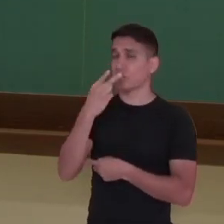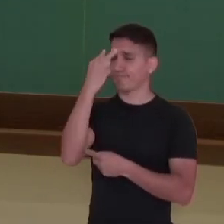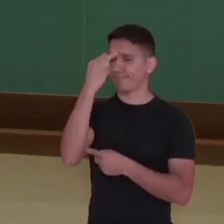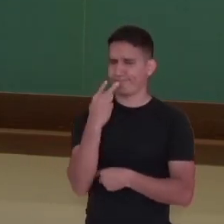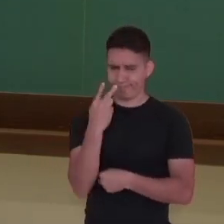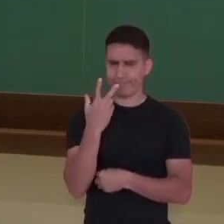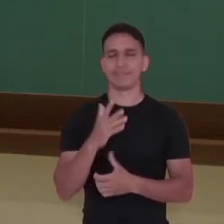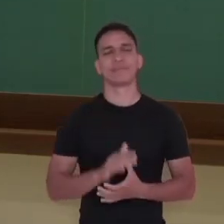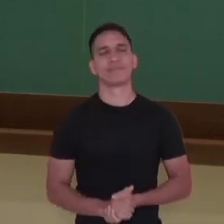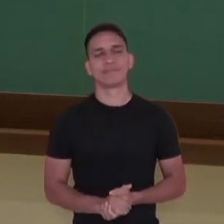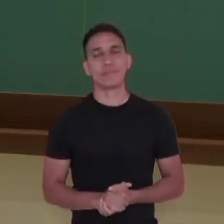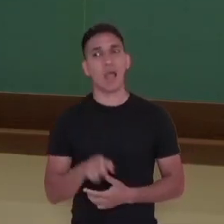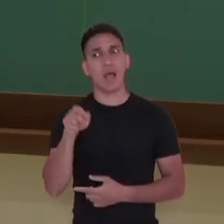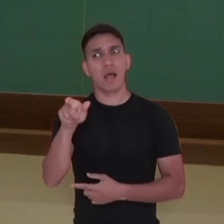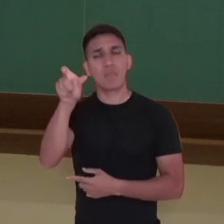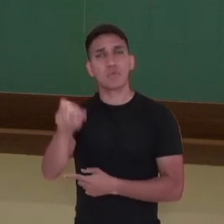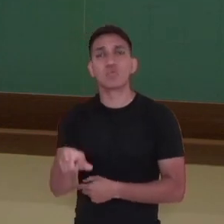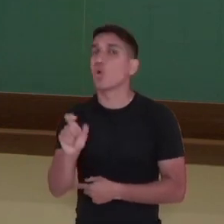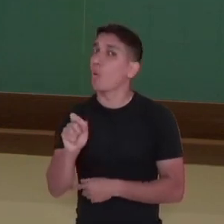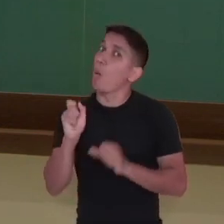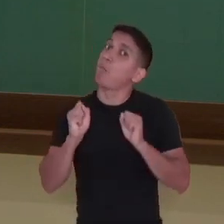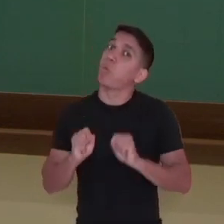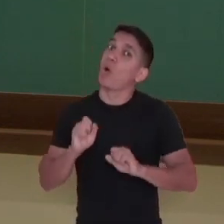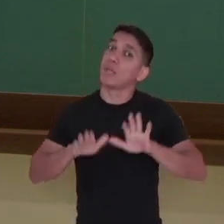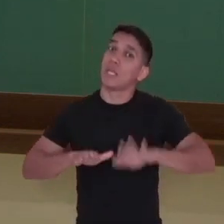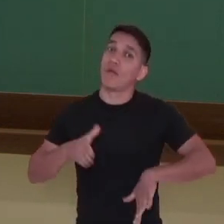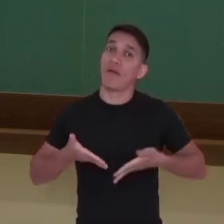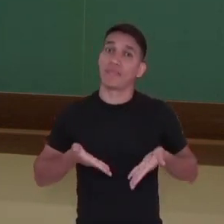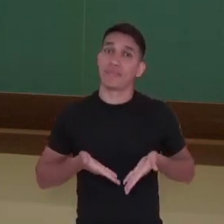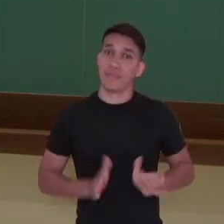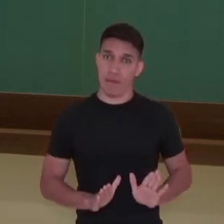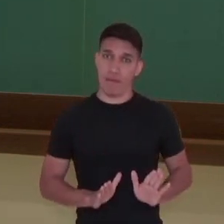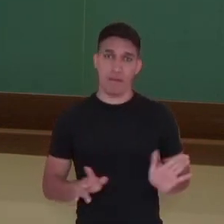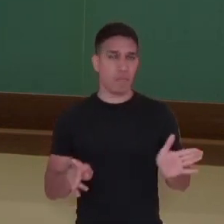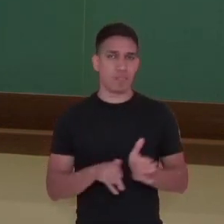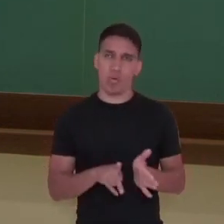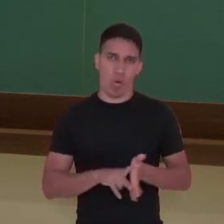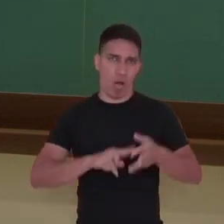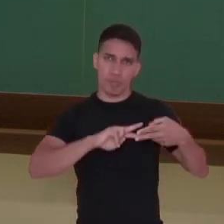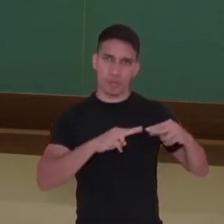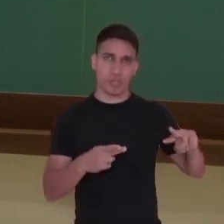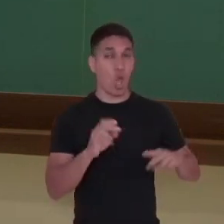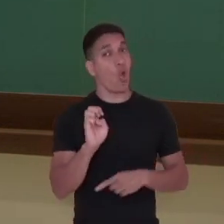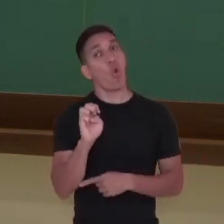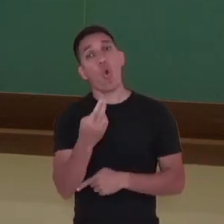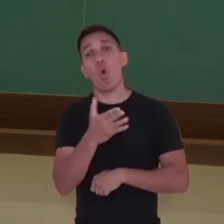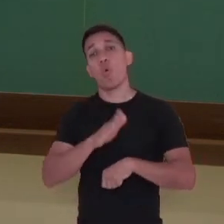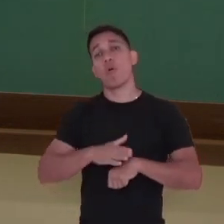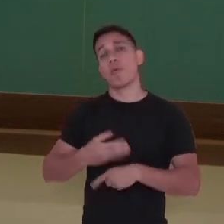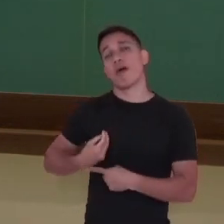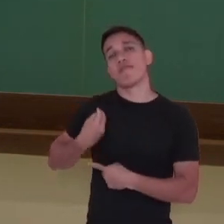cega, ela pode ter nascido, ou seja, congênita, ou durante a sua